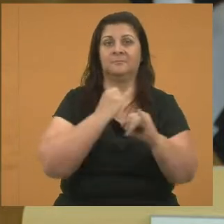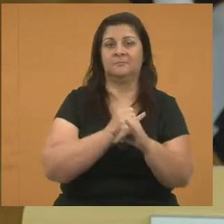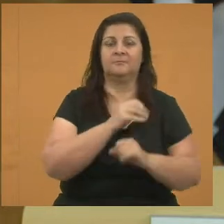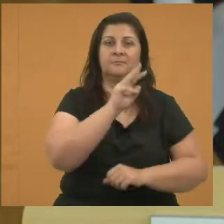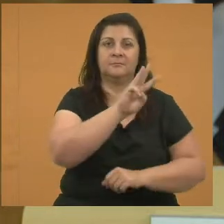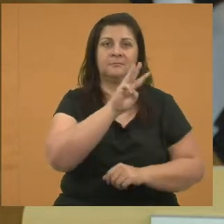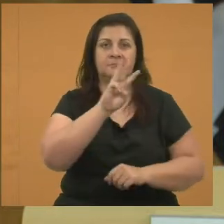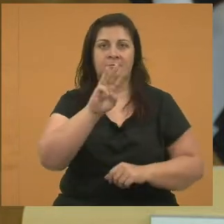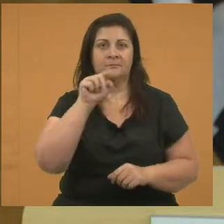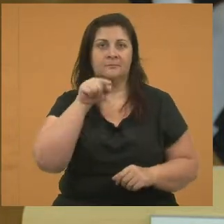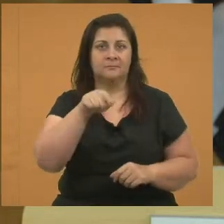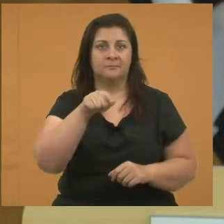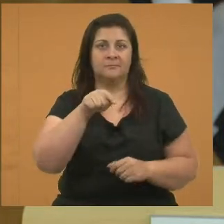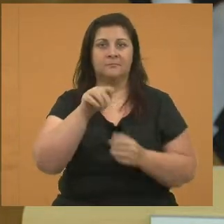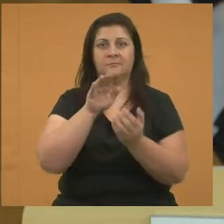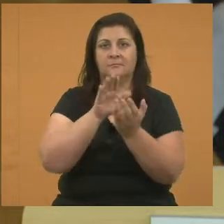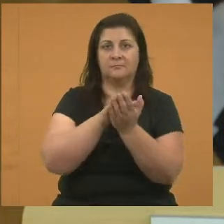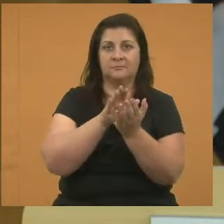site